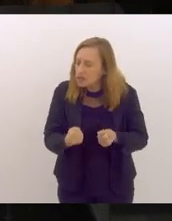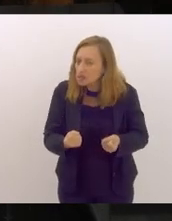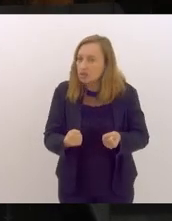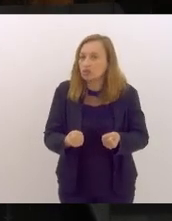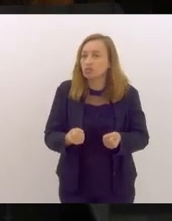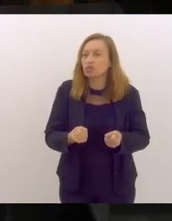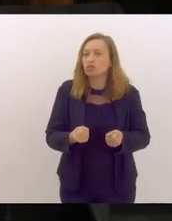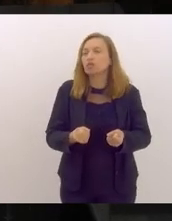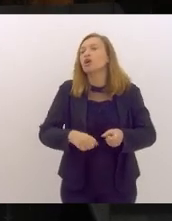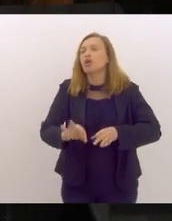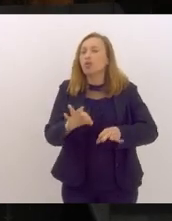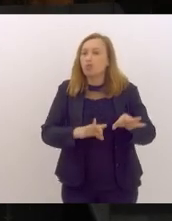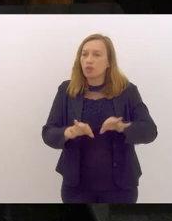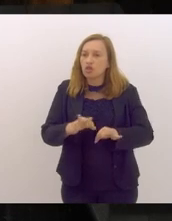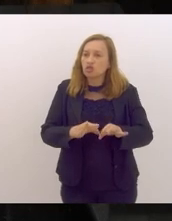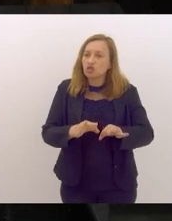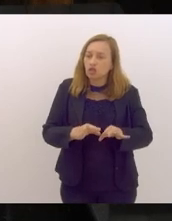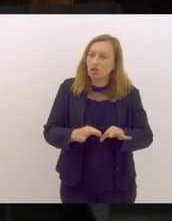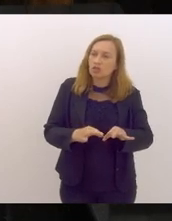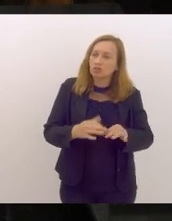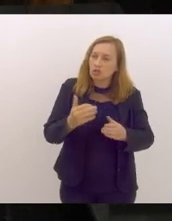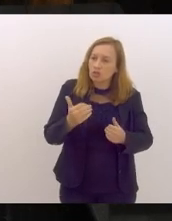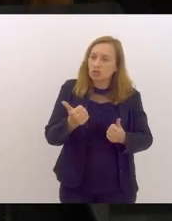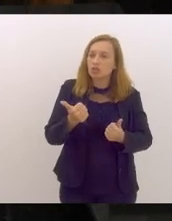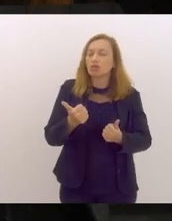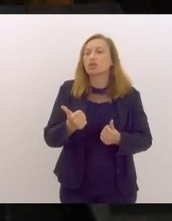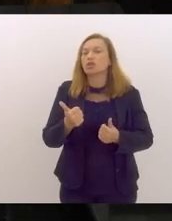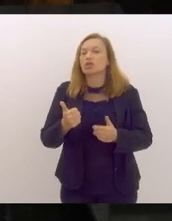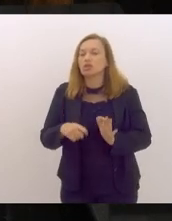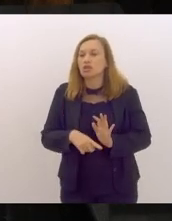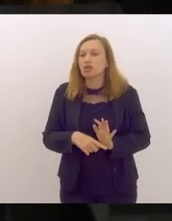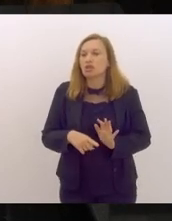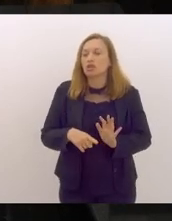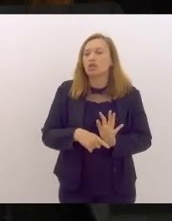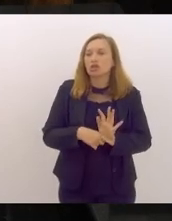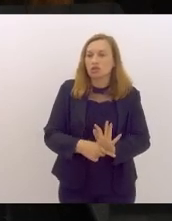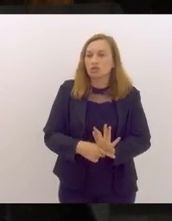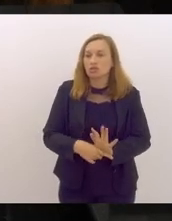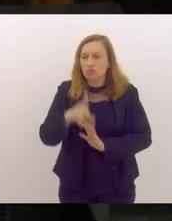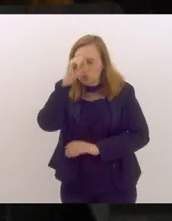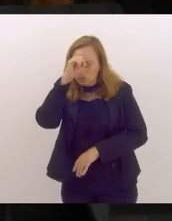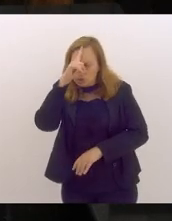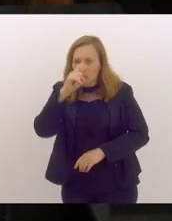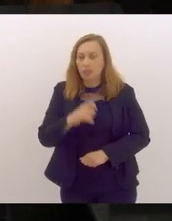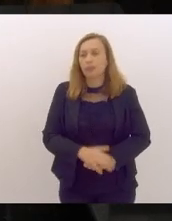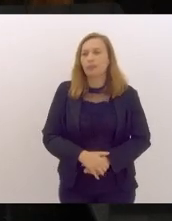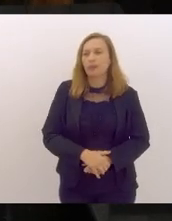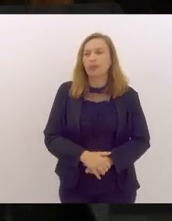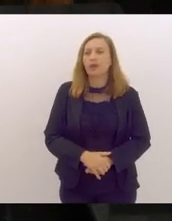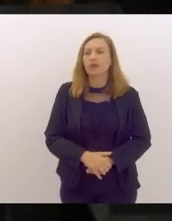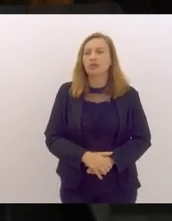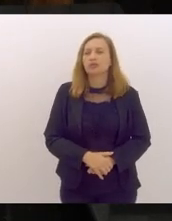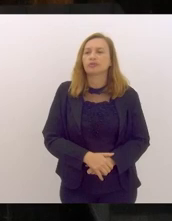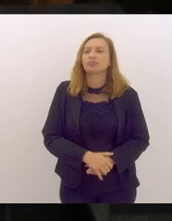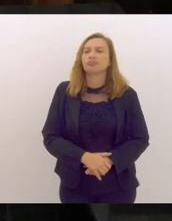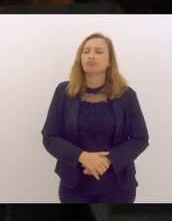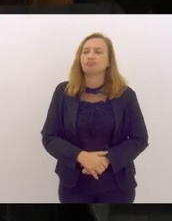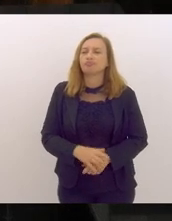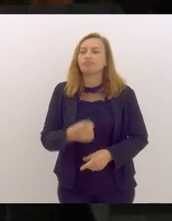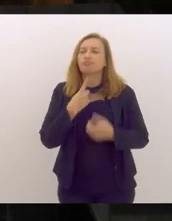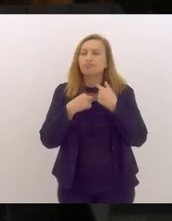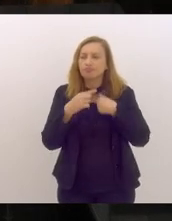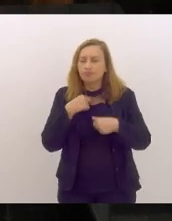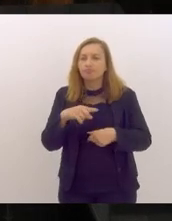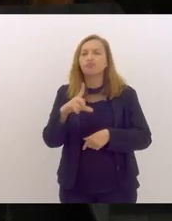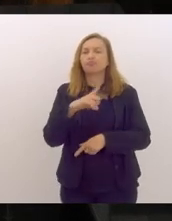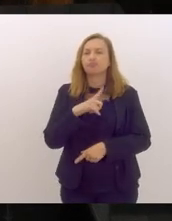integralmente ao projeto de restauração, de recuperação, de saneamento do hospital de Natividade. E aí, a expectativa que se tem